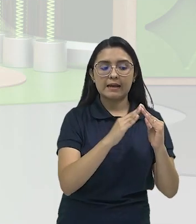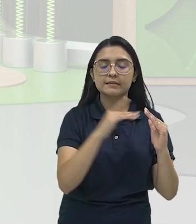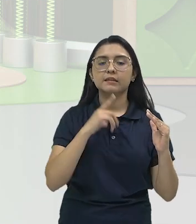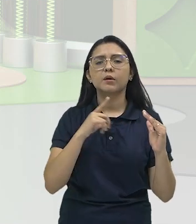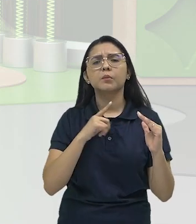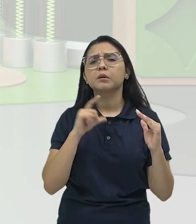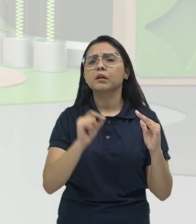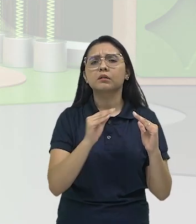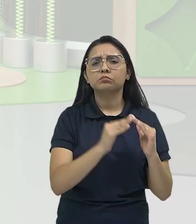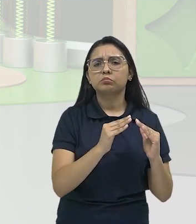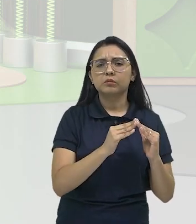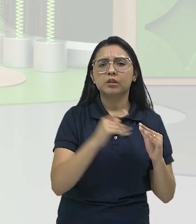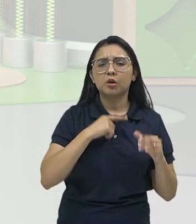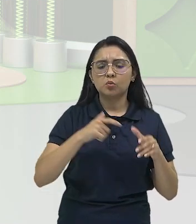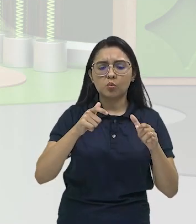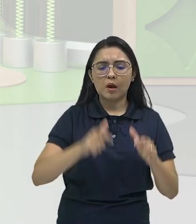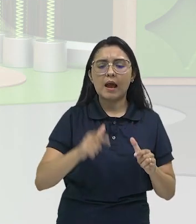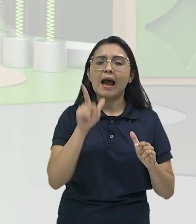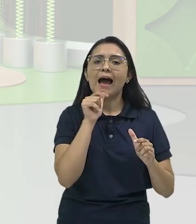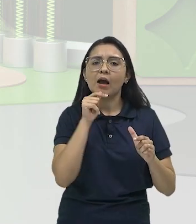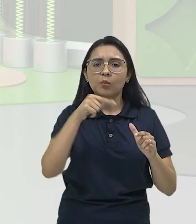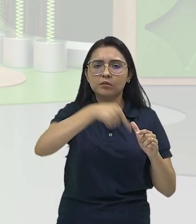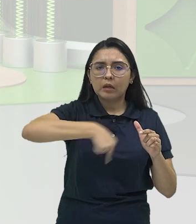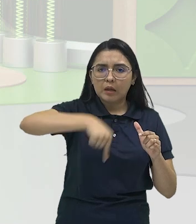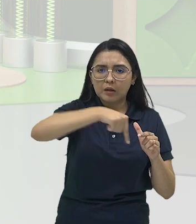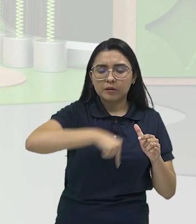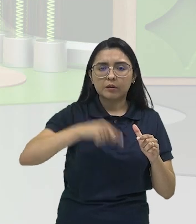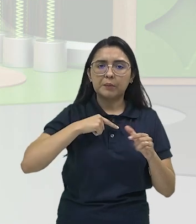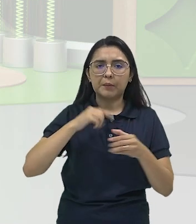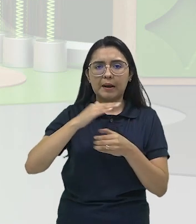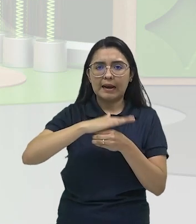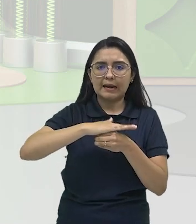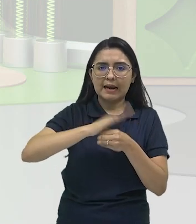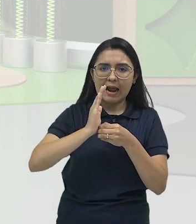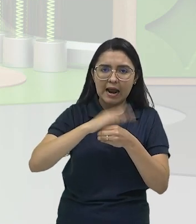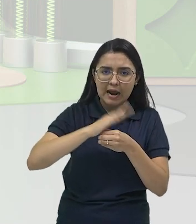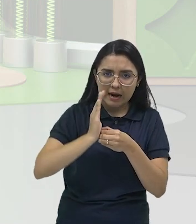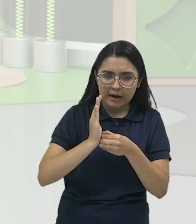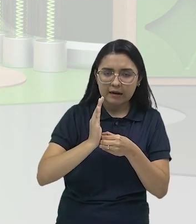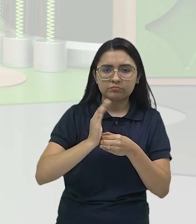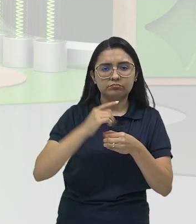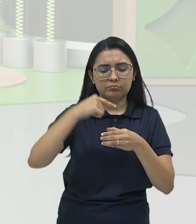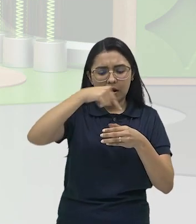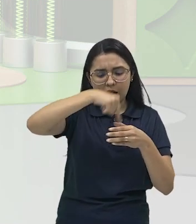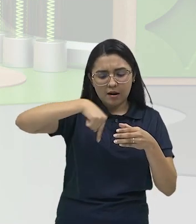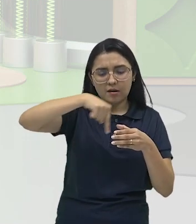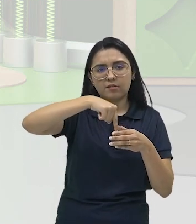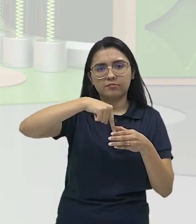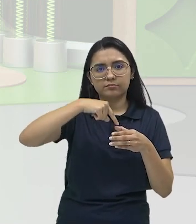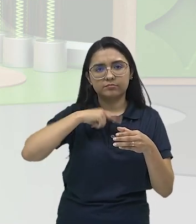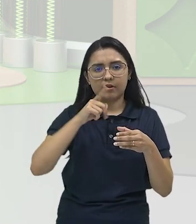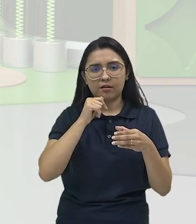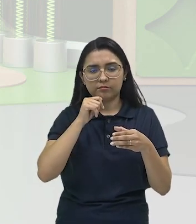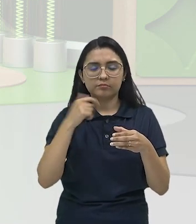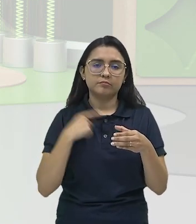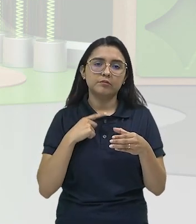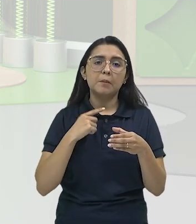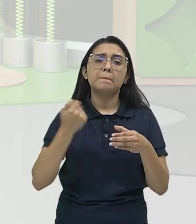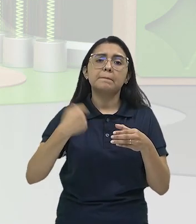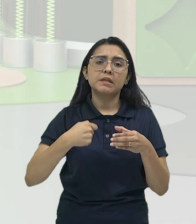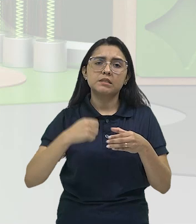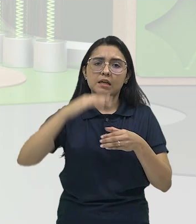temos aí reservatórios de águas, né, como caixa d'água, e aí é necessário que a gente sempre deixe muito